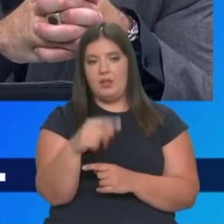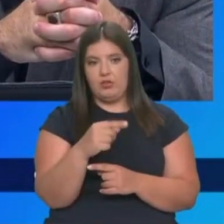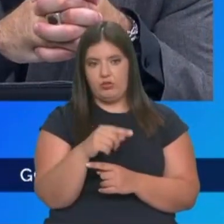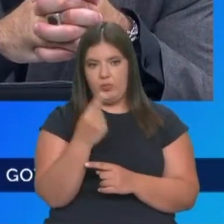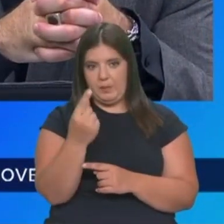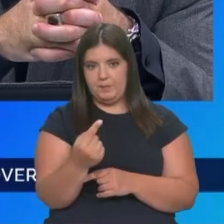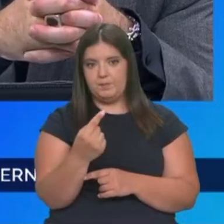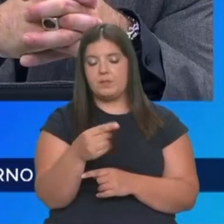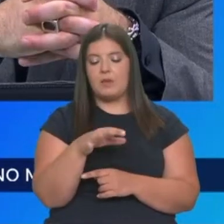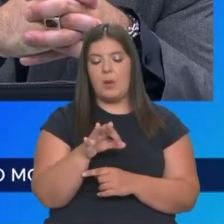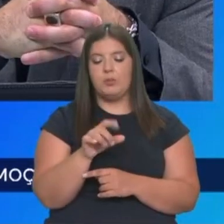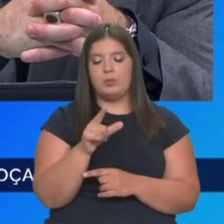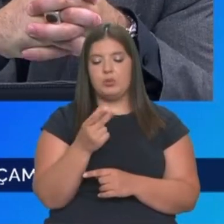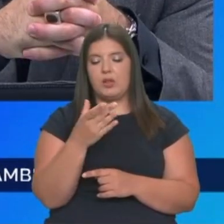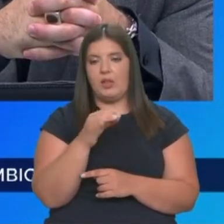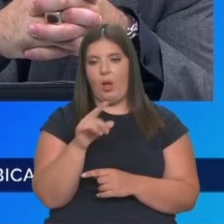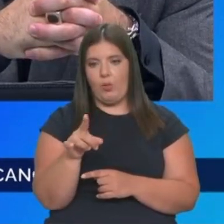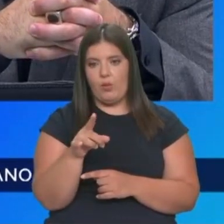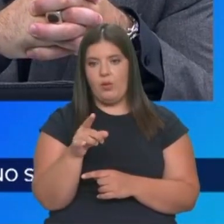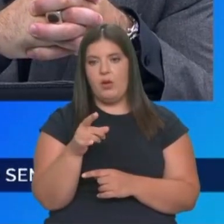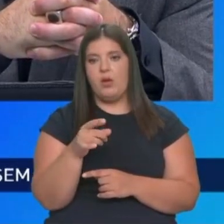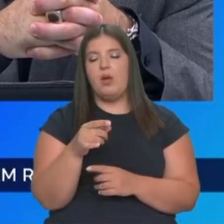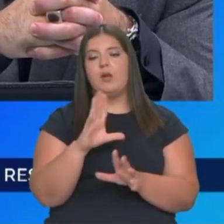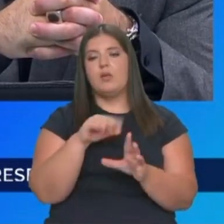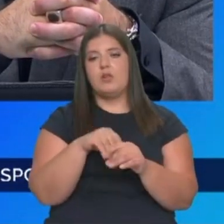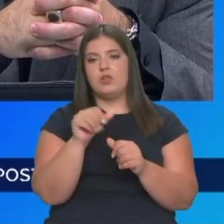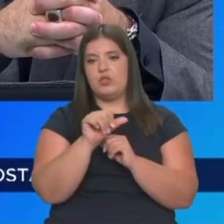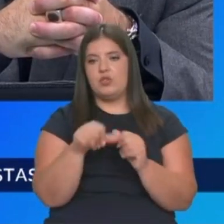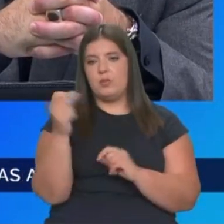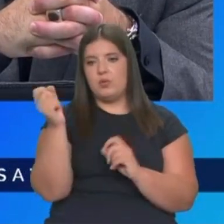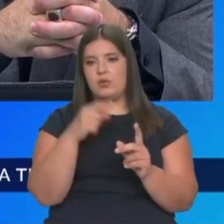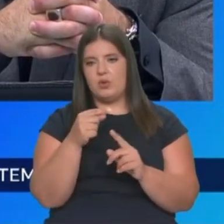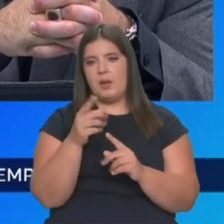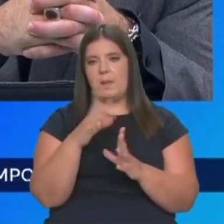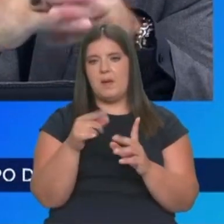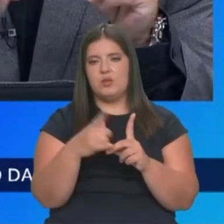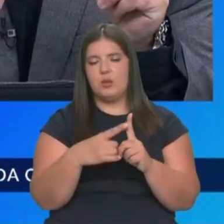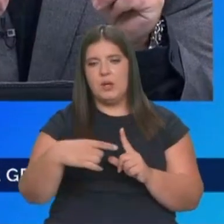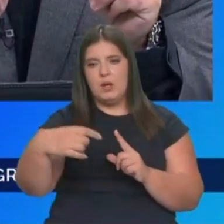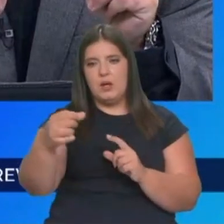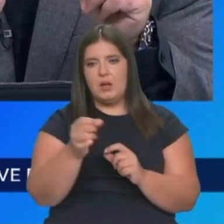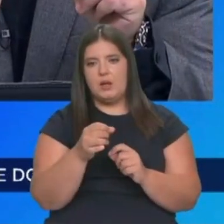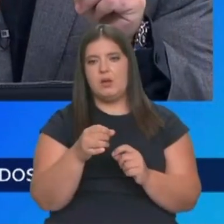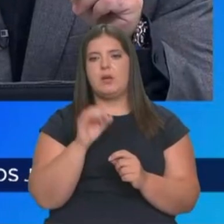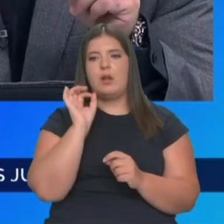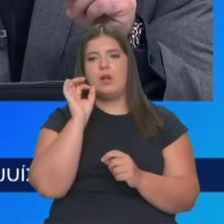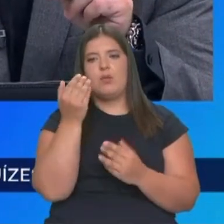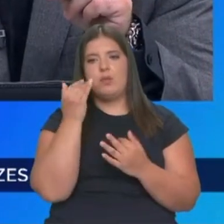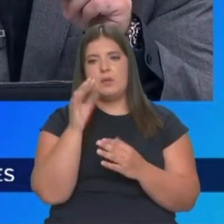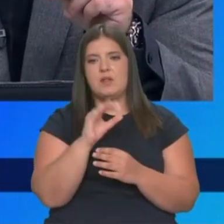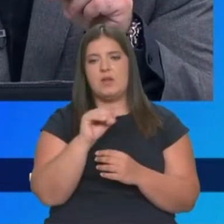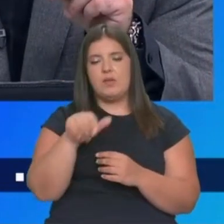o Plutão é um corpo do sistema solar que tem uma das órbitas mais excêntricas que nós conhecemos. Naquela indicação é de